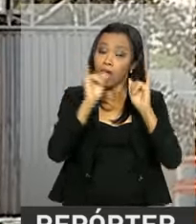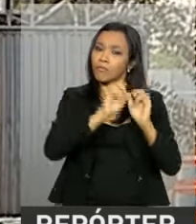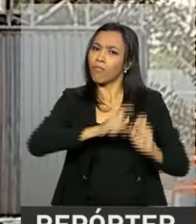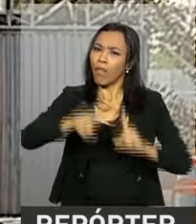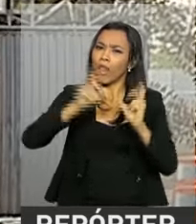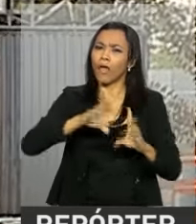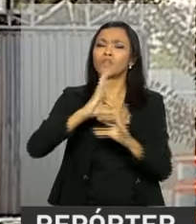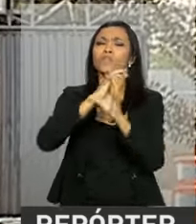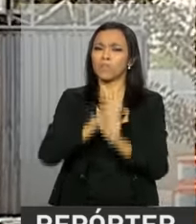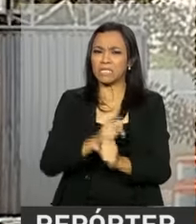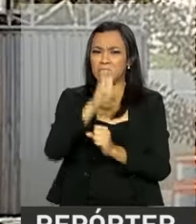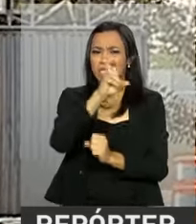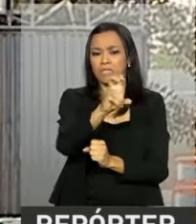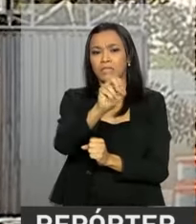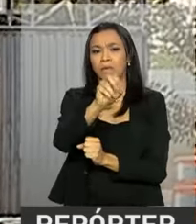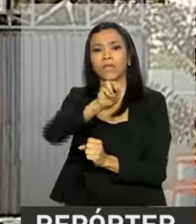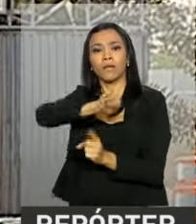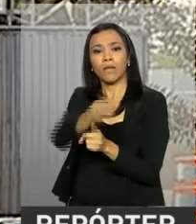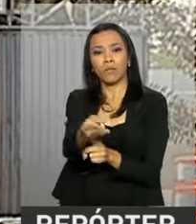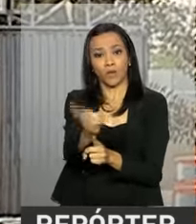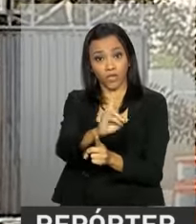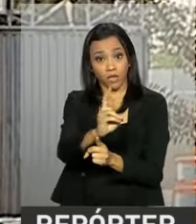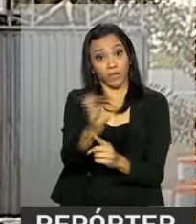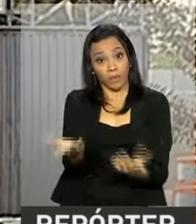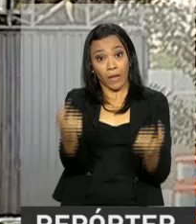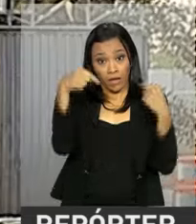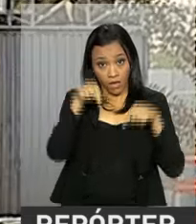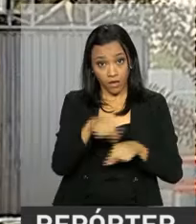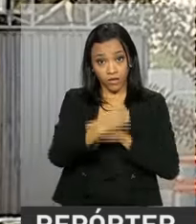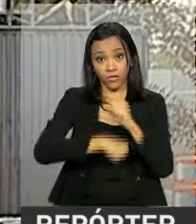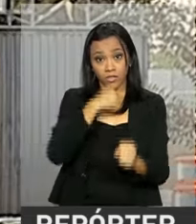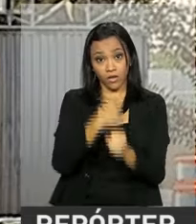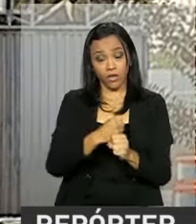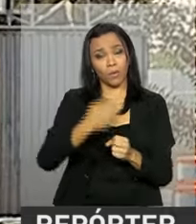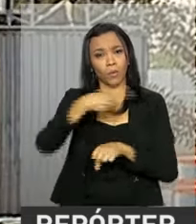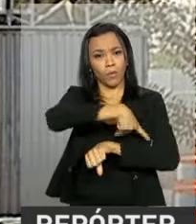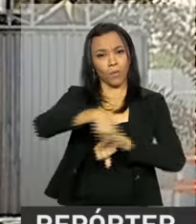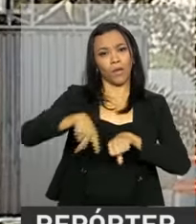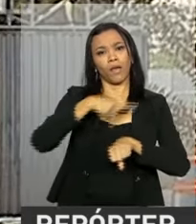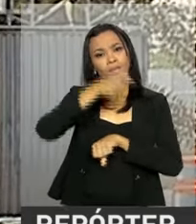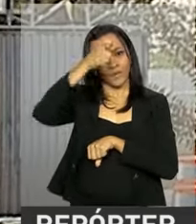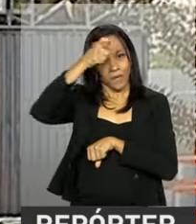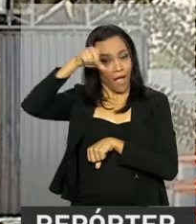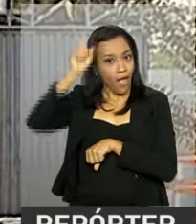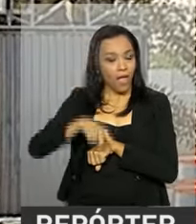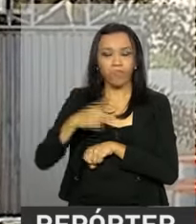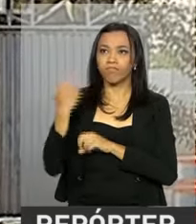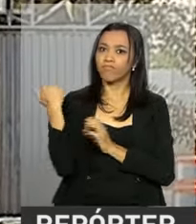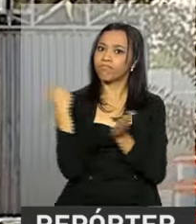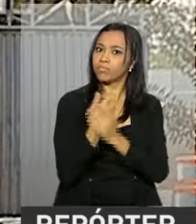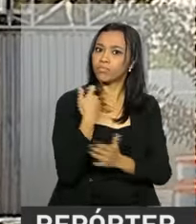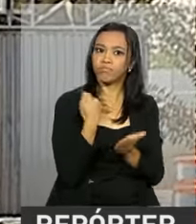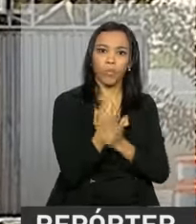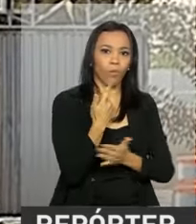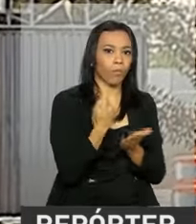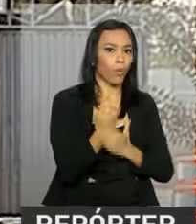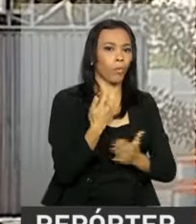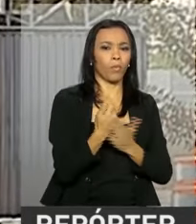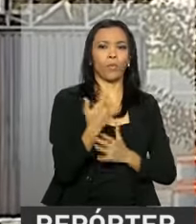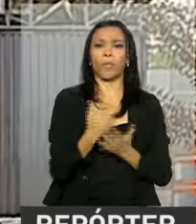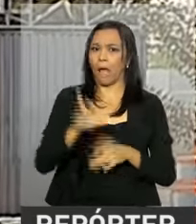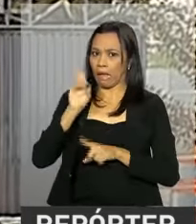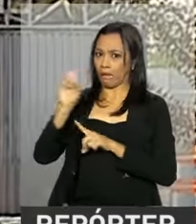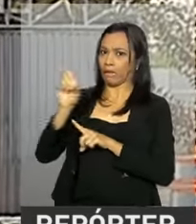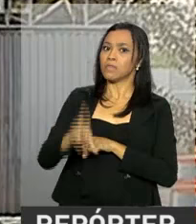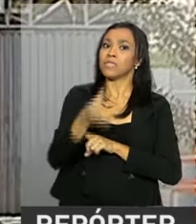50 milhões deais a partir deste ano a Turquia se tornou o principal cliente brasileiro sendo responsável por